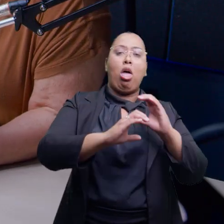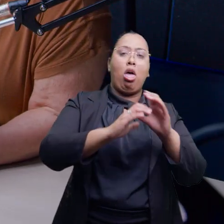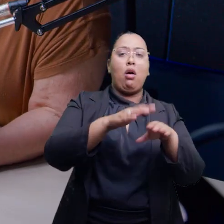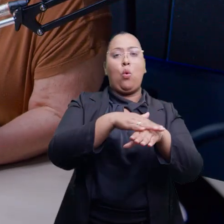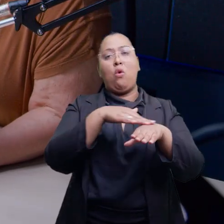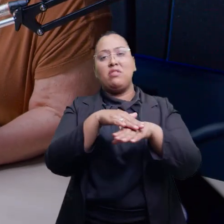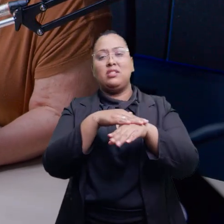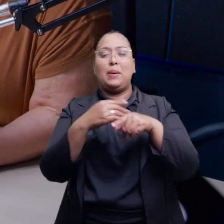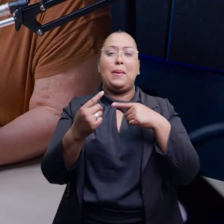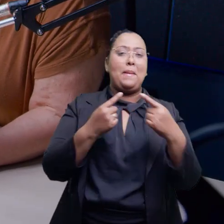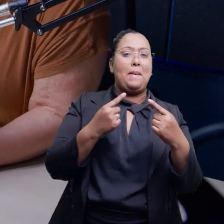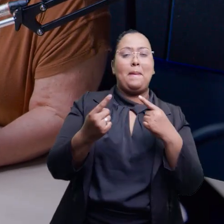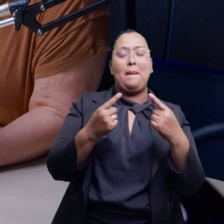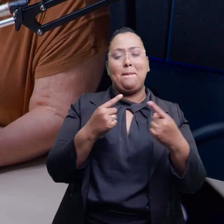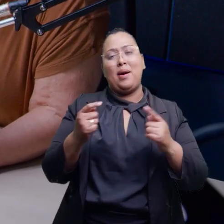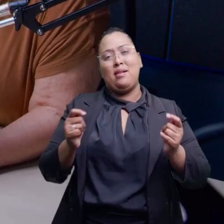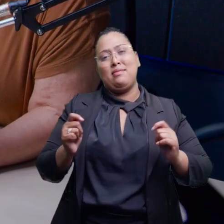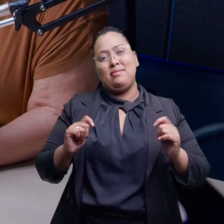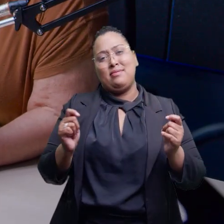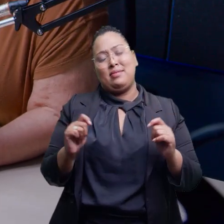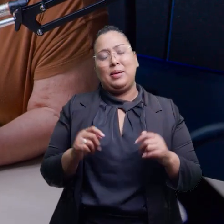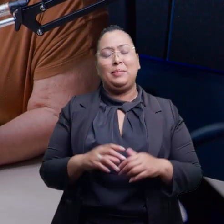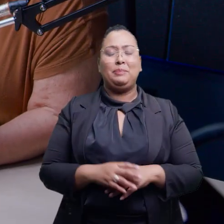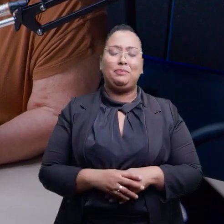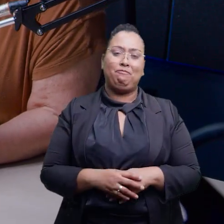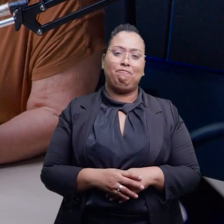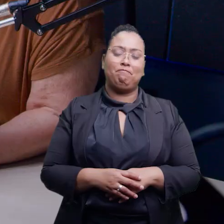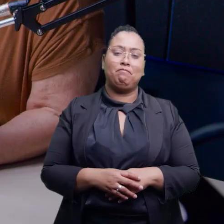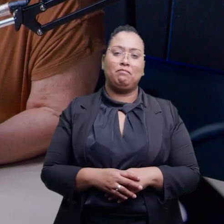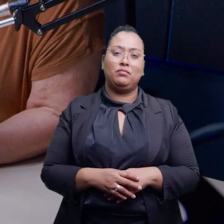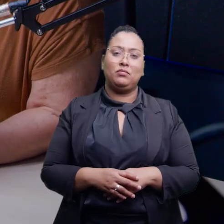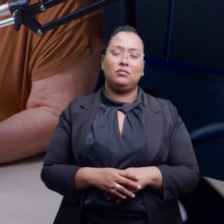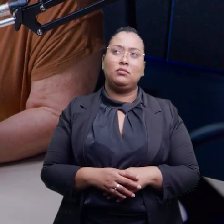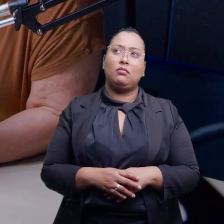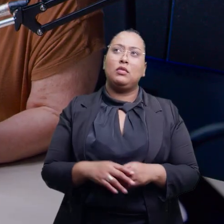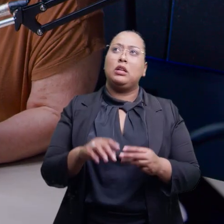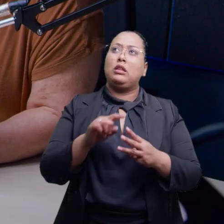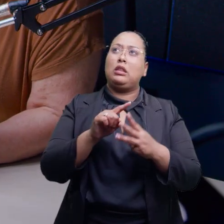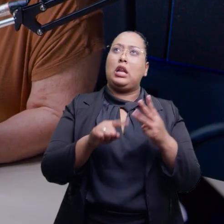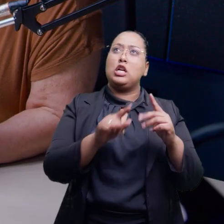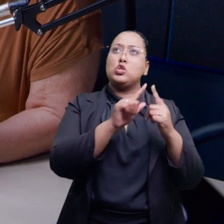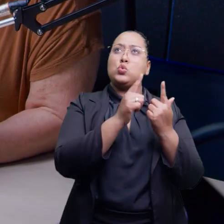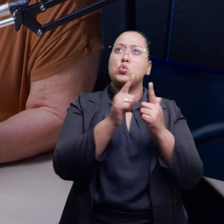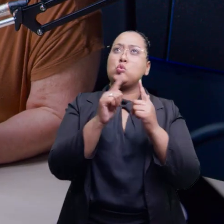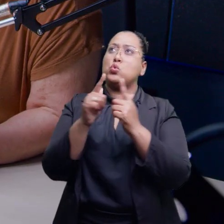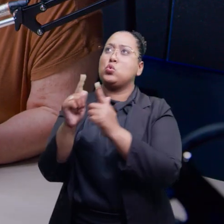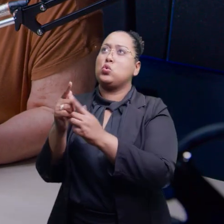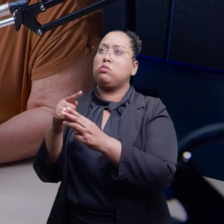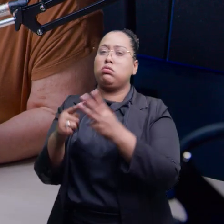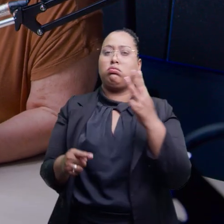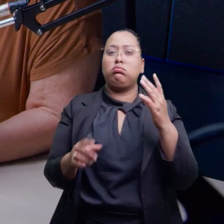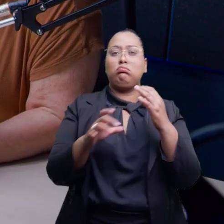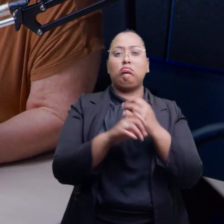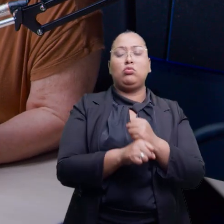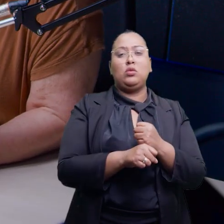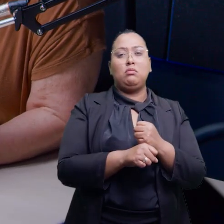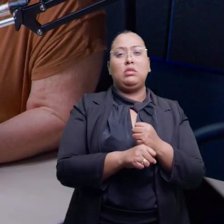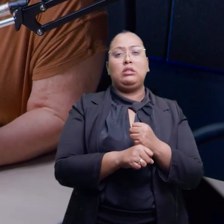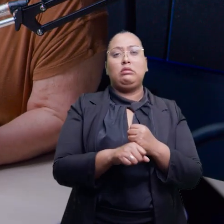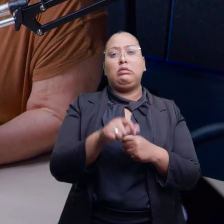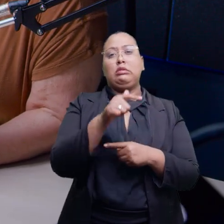né? Então não tem jeito de não ter esse espaço com as famílias. A gente deve ter nesses 3 grupos, né,